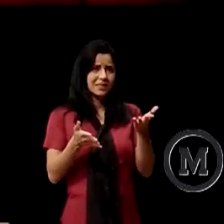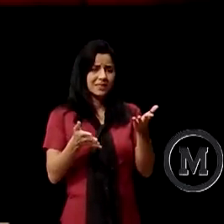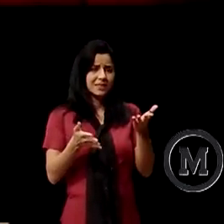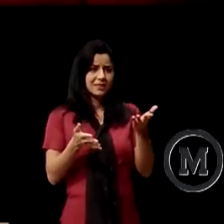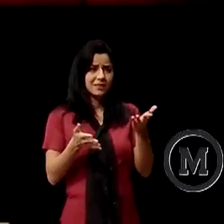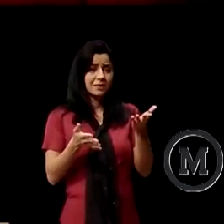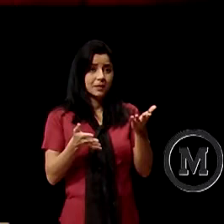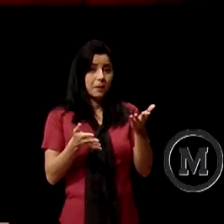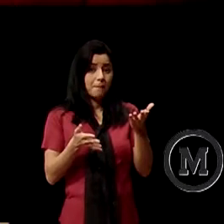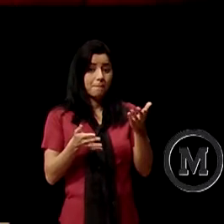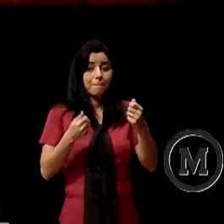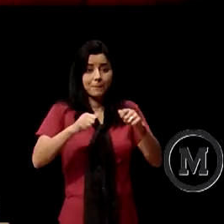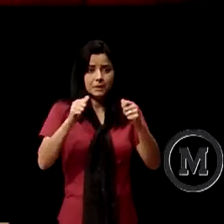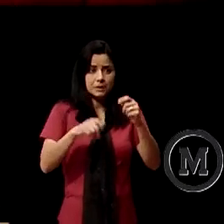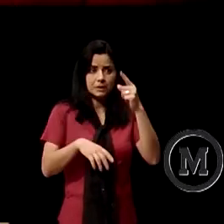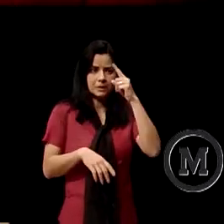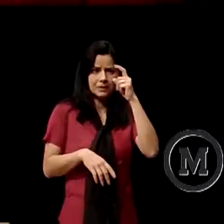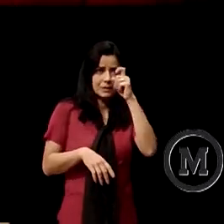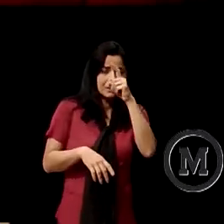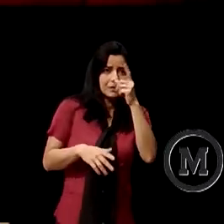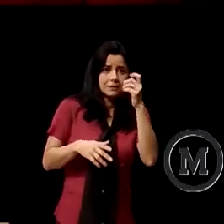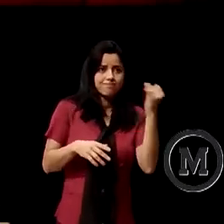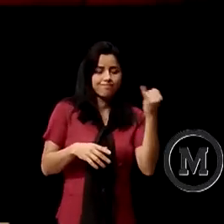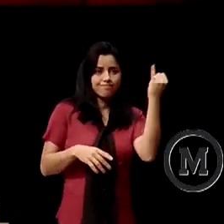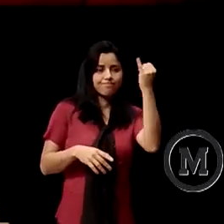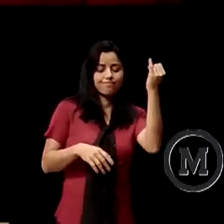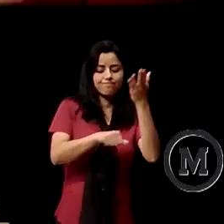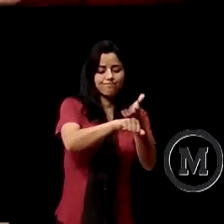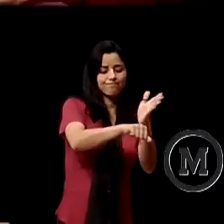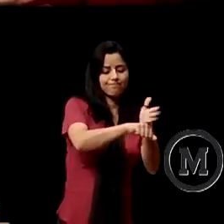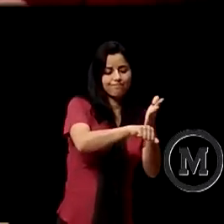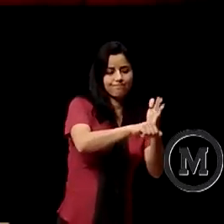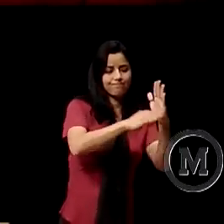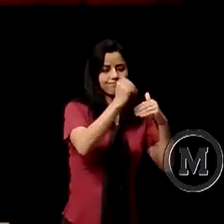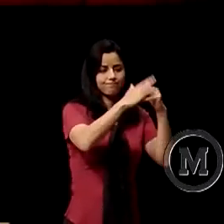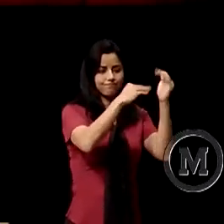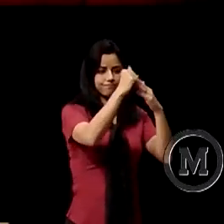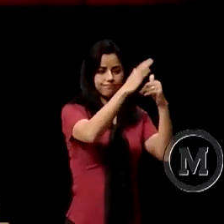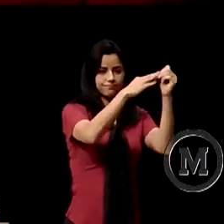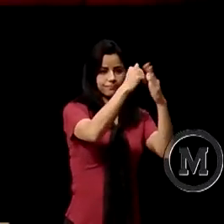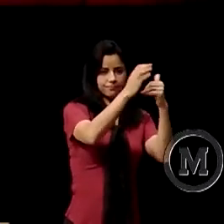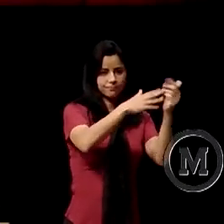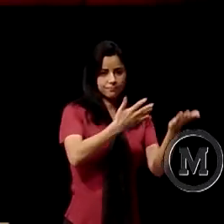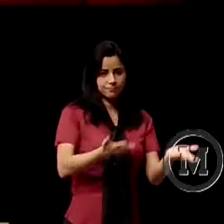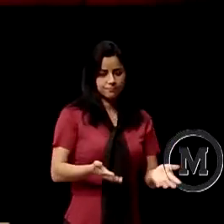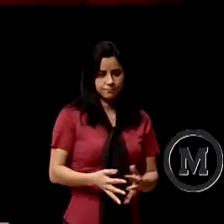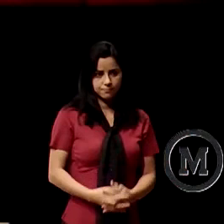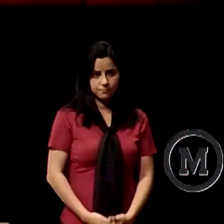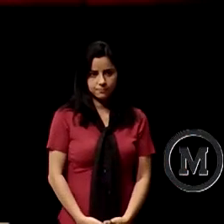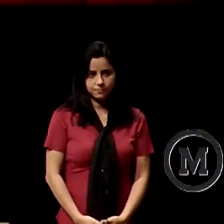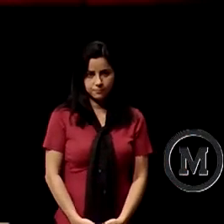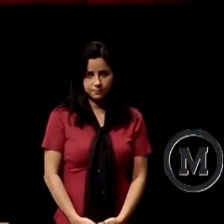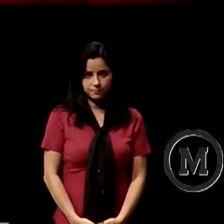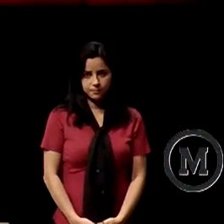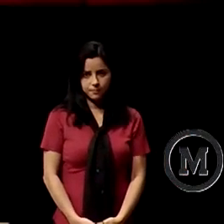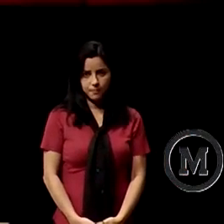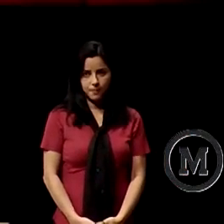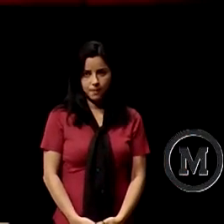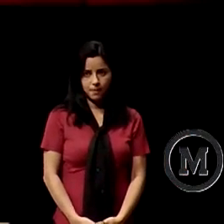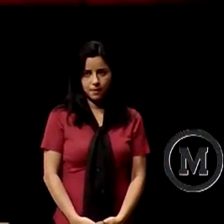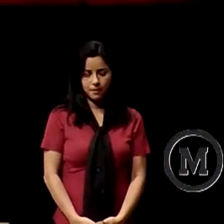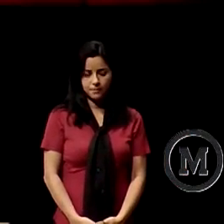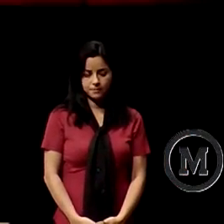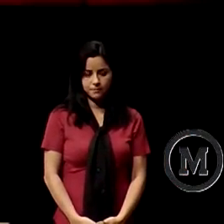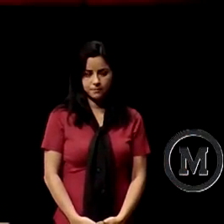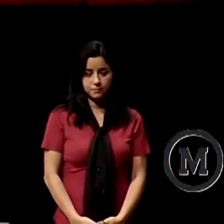expertise relevante com relação à prática profissional. So we can call these as